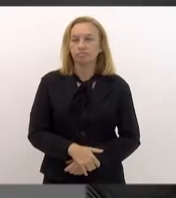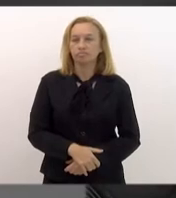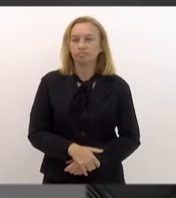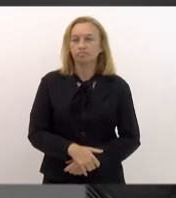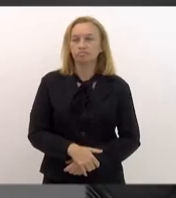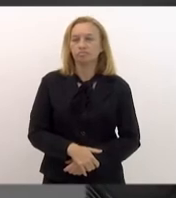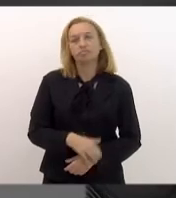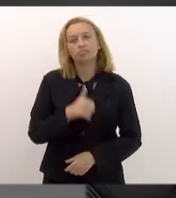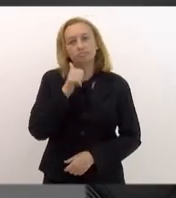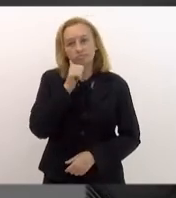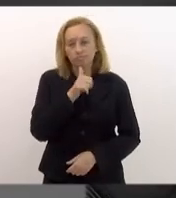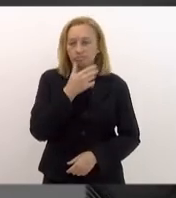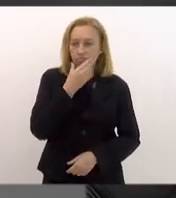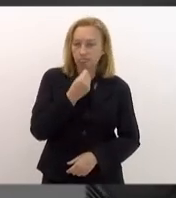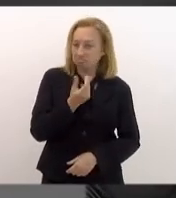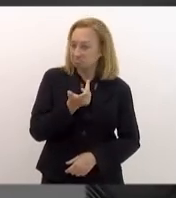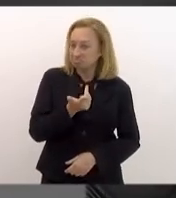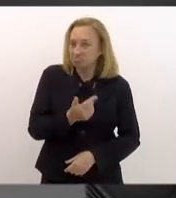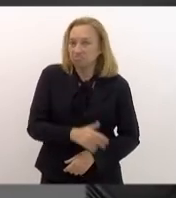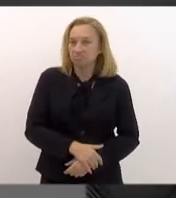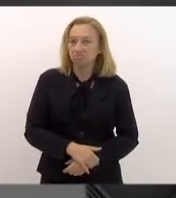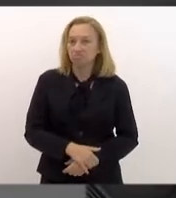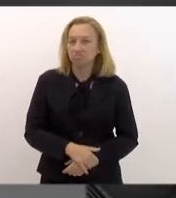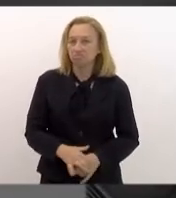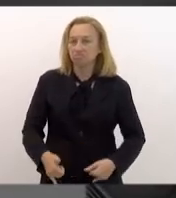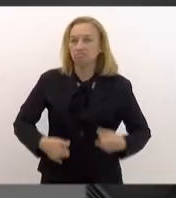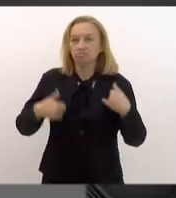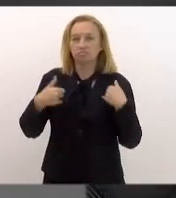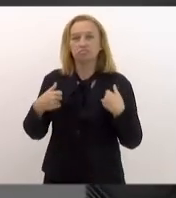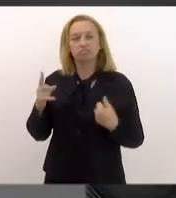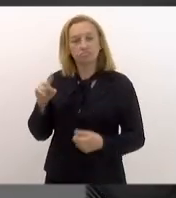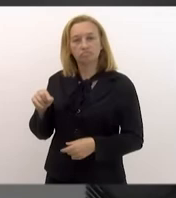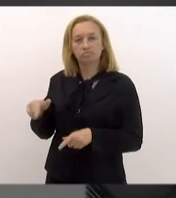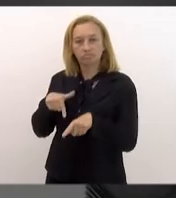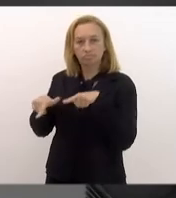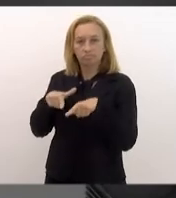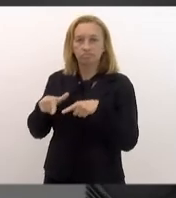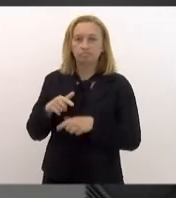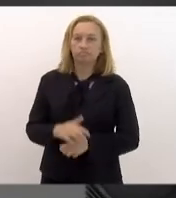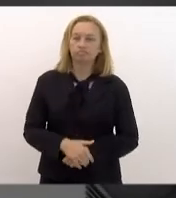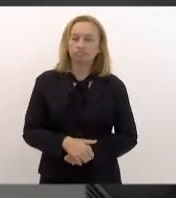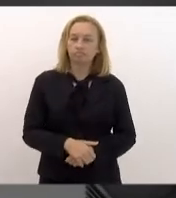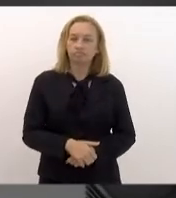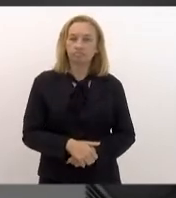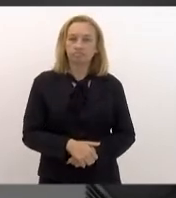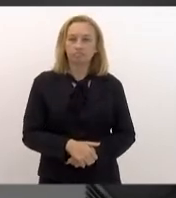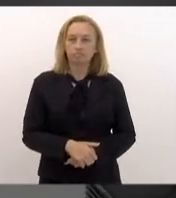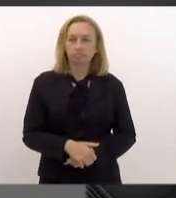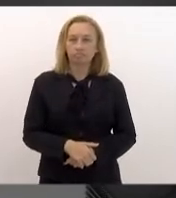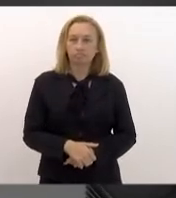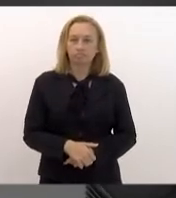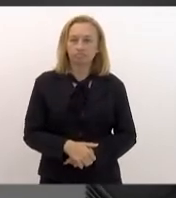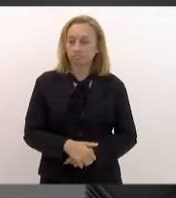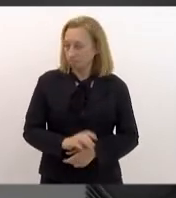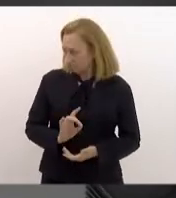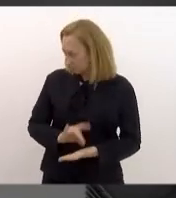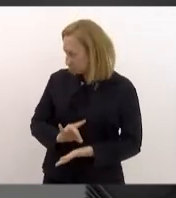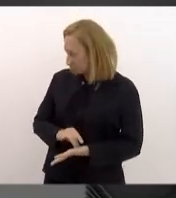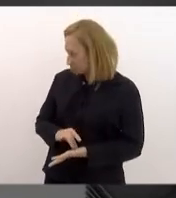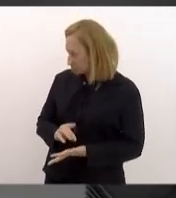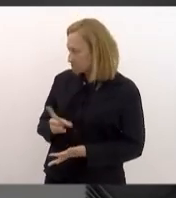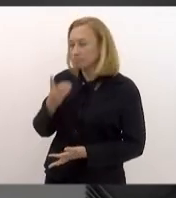também que trabalha, que a honra nossa é o emprego. Então, você situando... Gonzaguinha. Não é verdade,